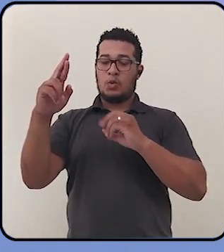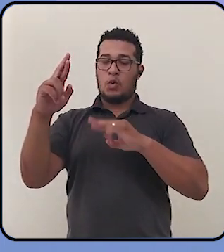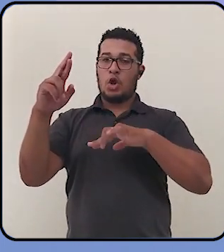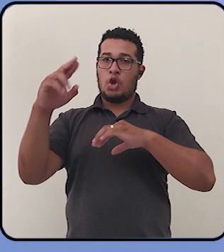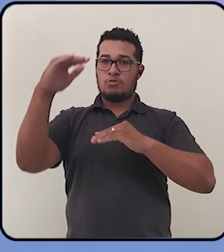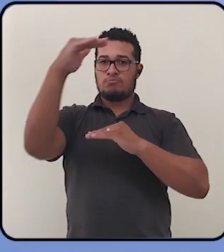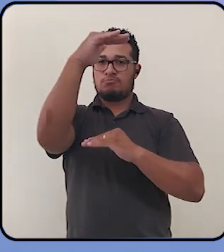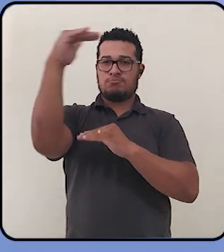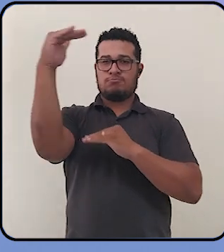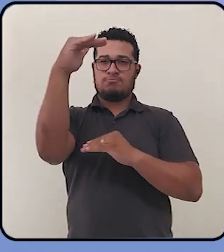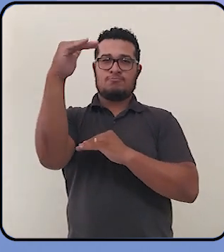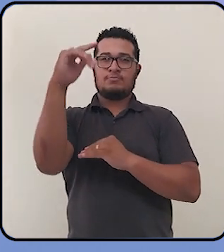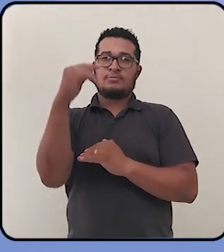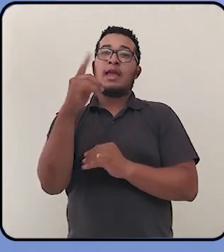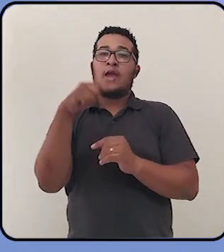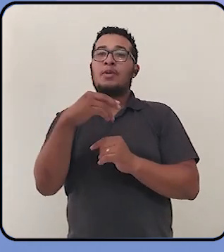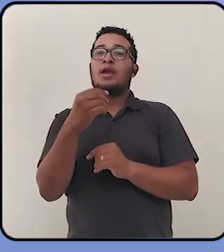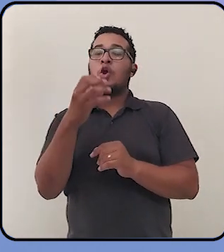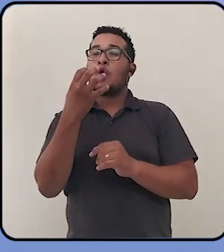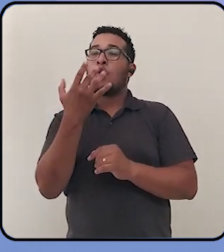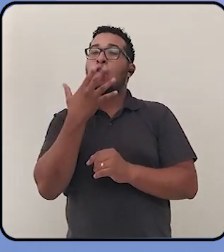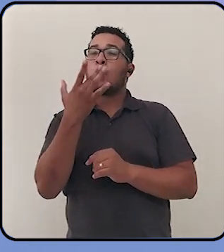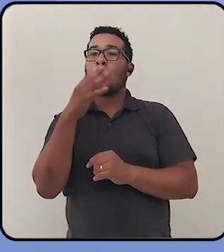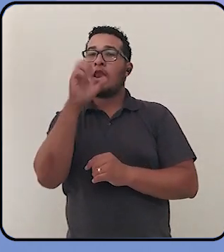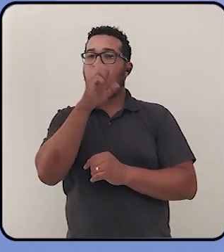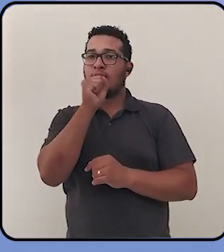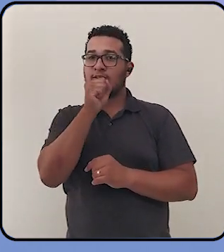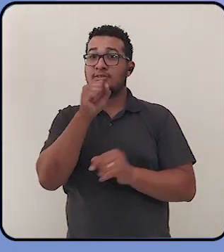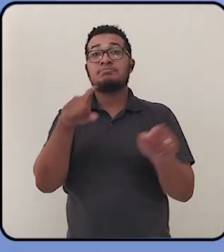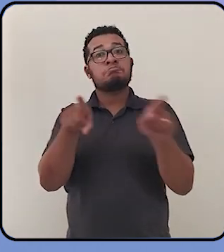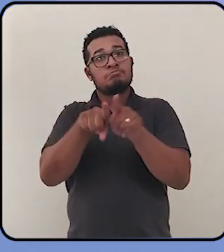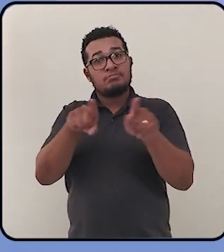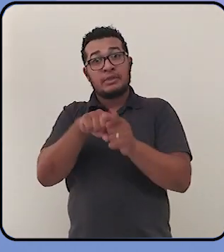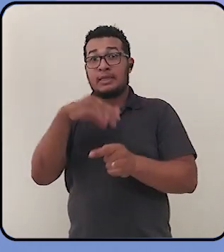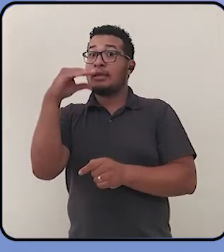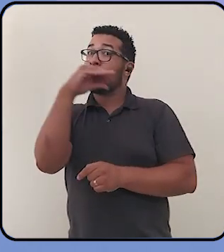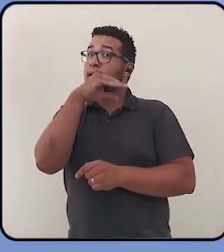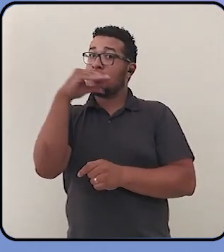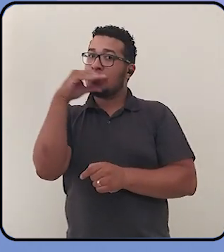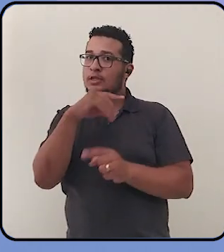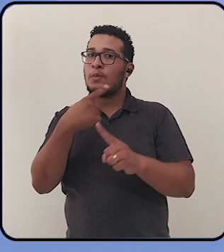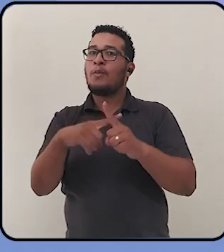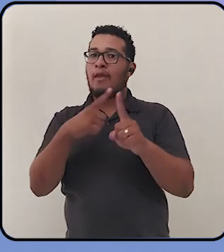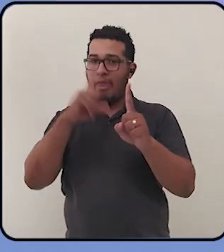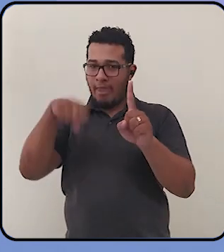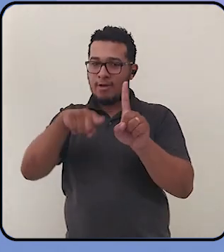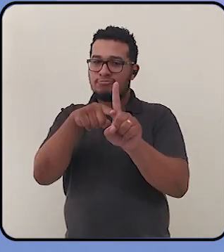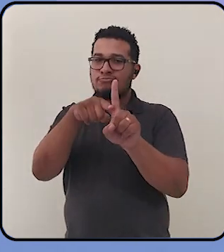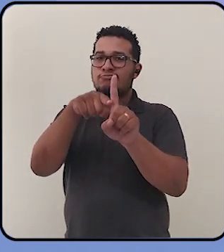representada pela cor laranja, também uma cor quente, por ser uma zona também de